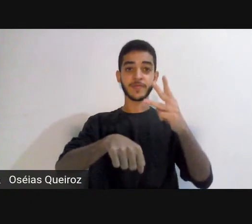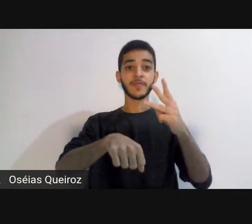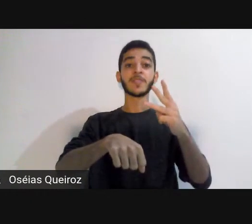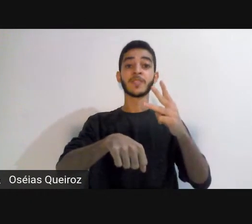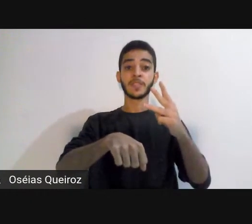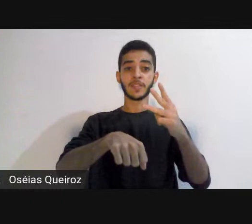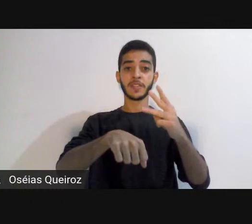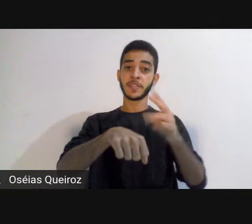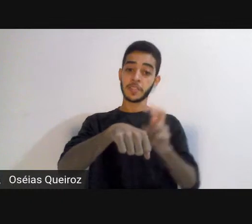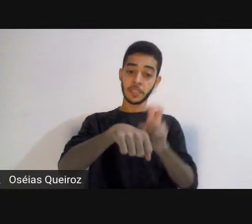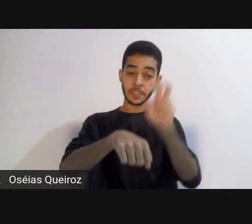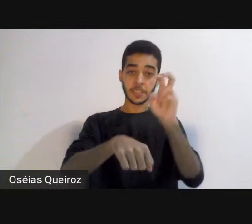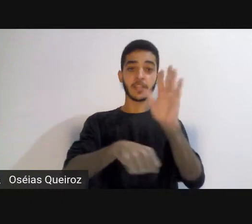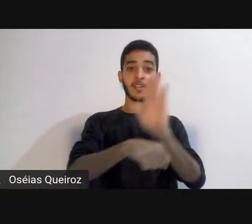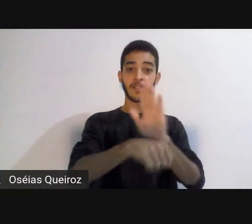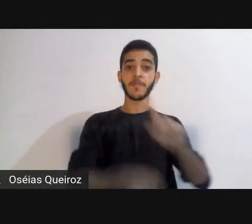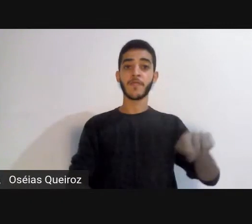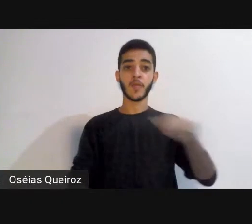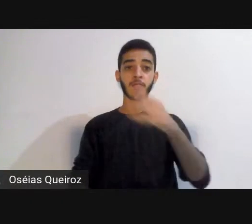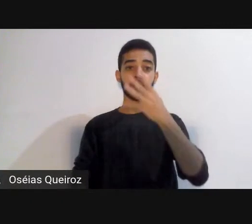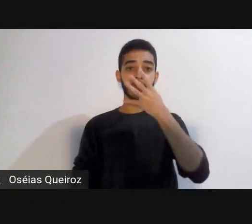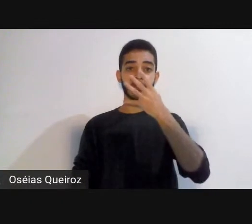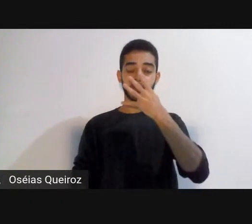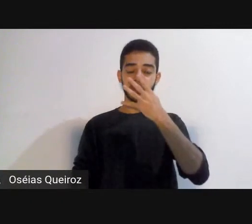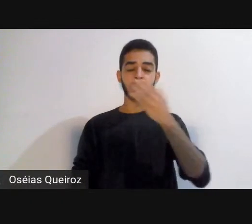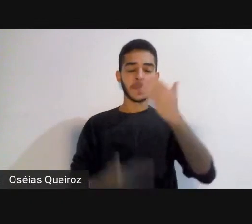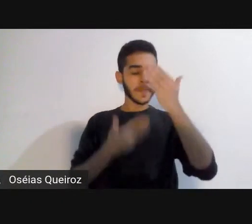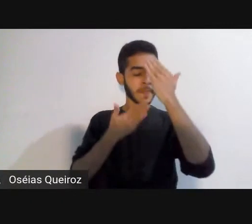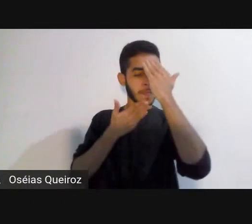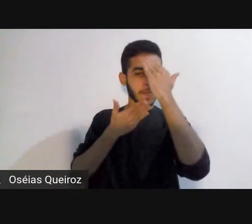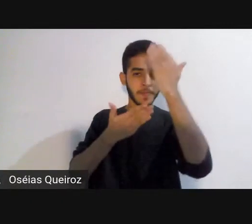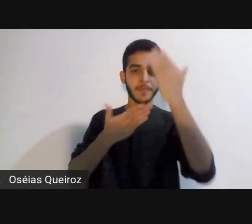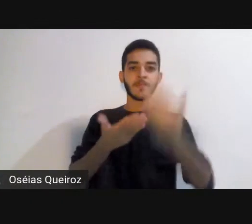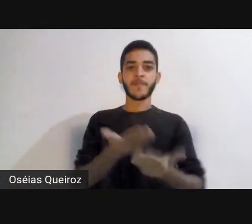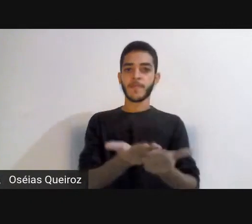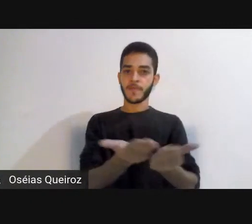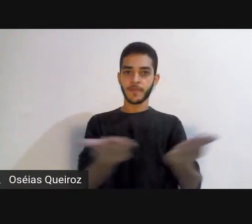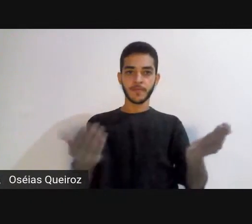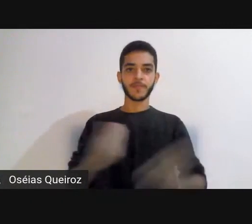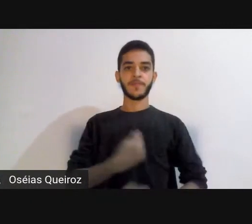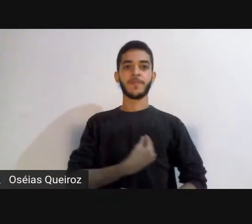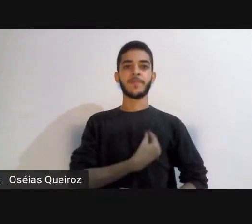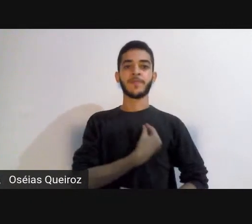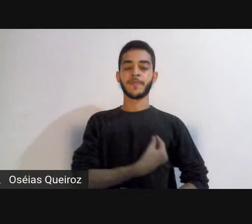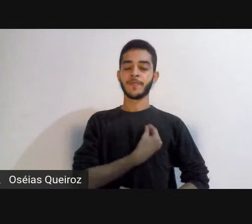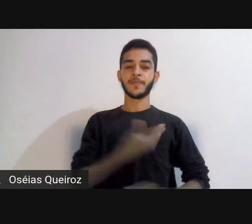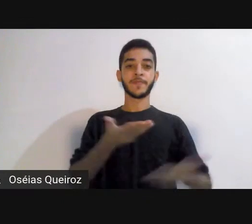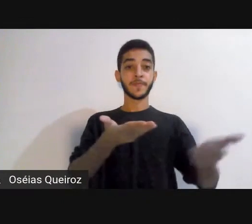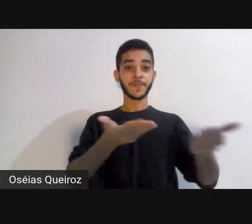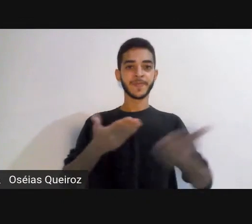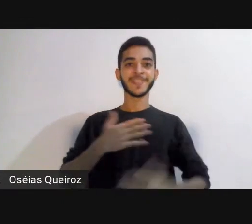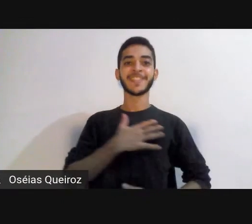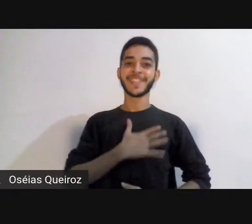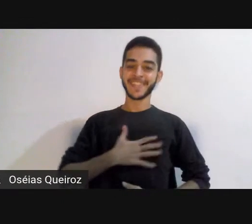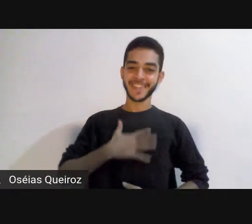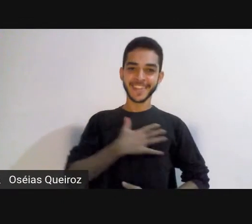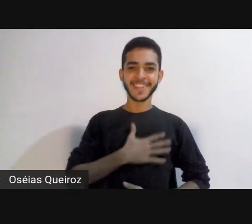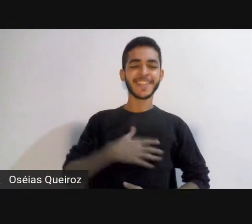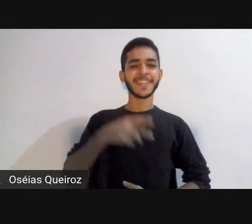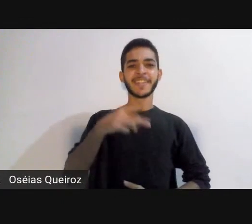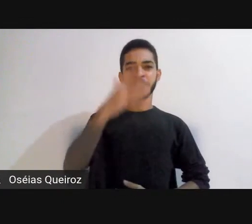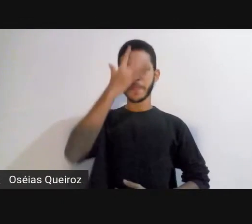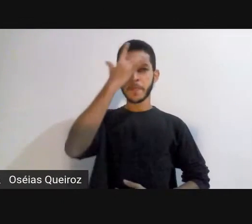nos acompanhando, muito obrigado pela presença. Quero dar boas-vindas a todos vocês que estão aqui, pessoas de